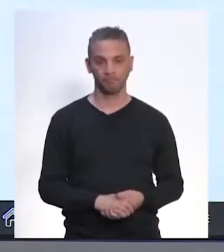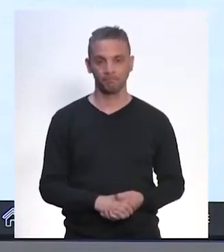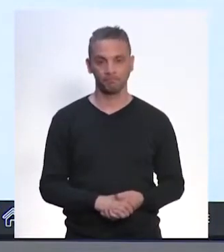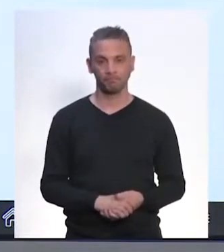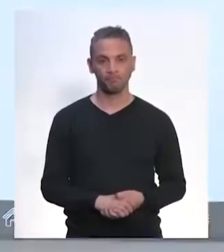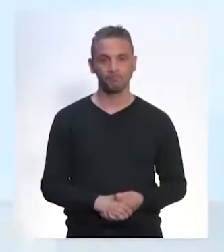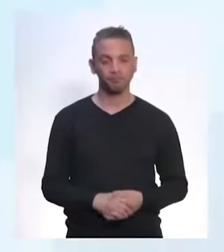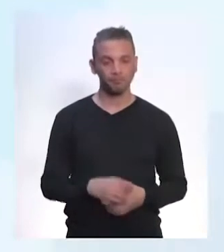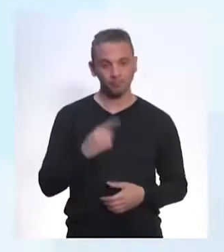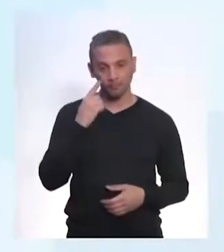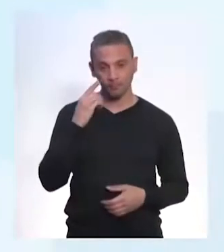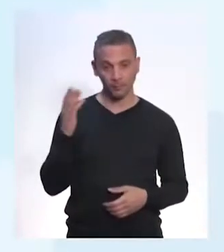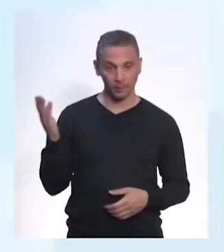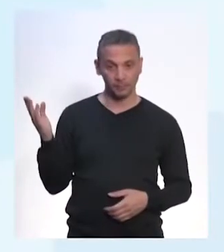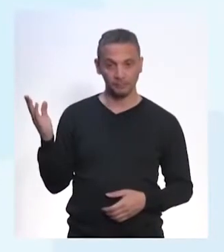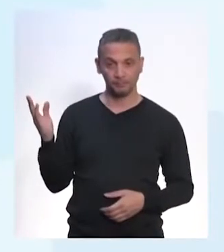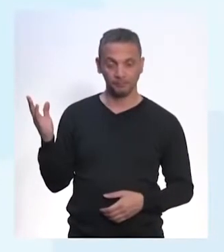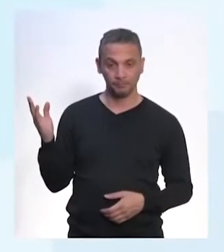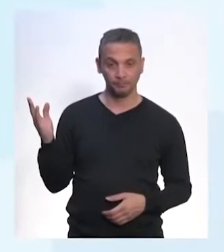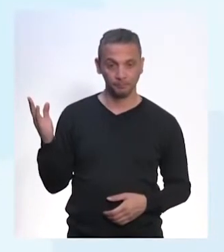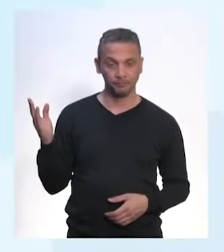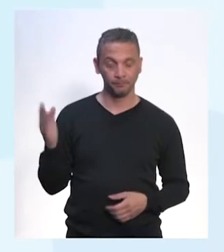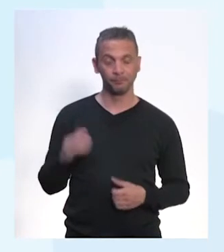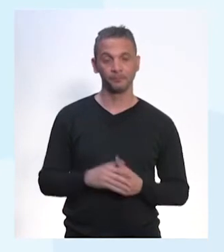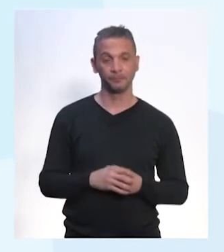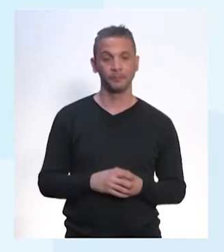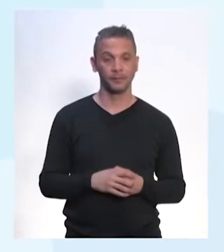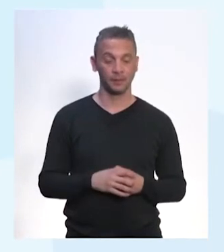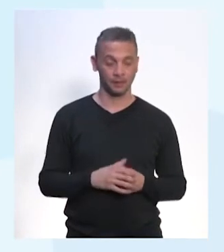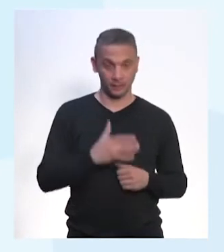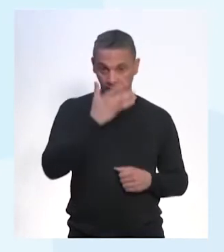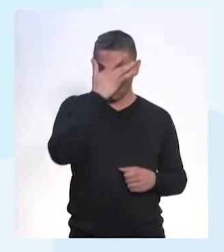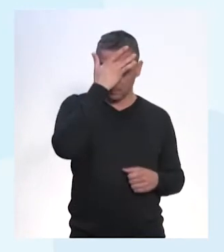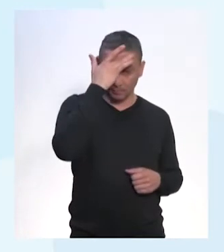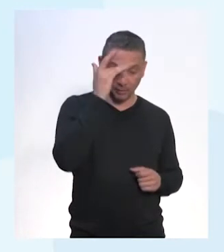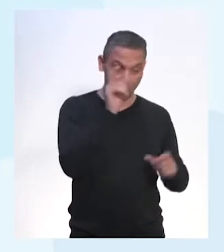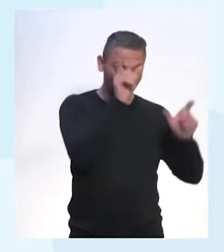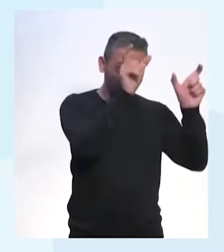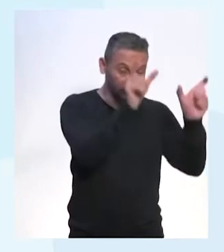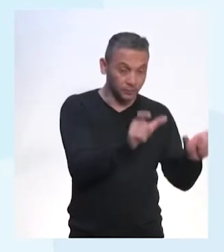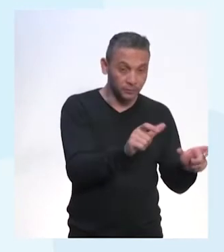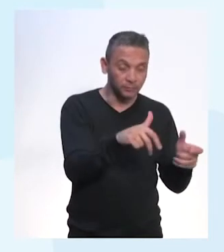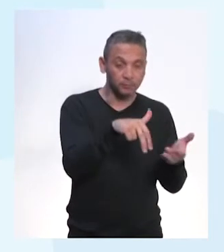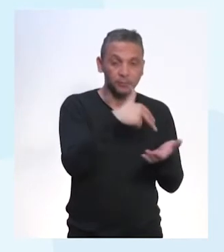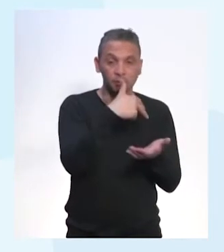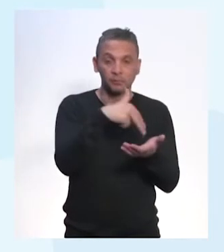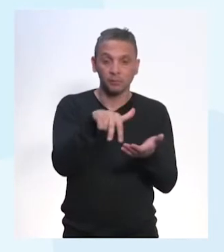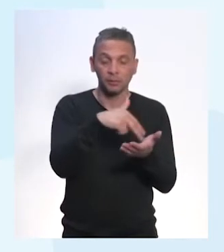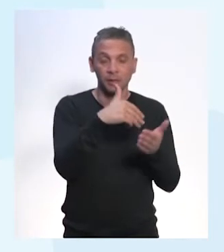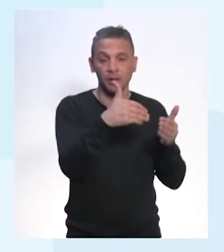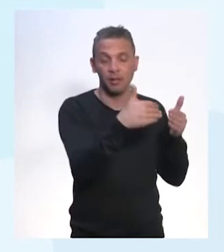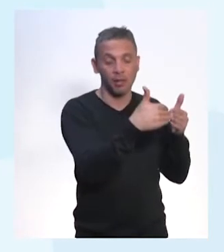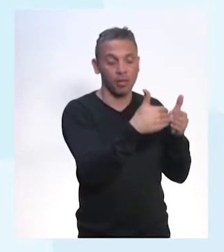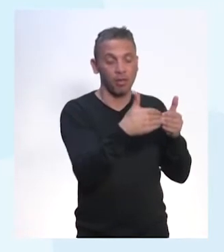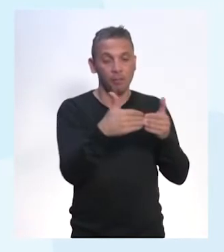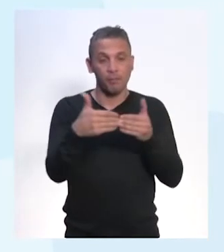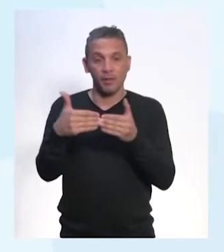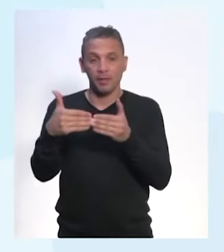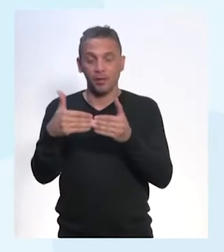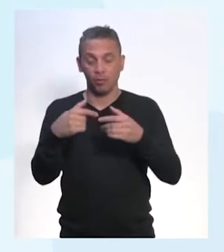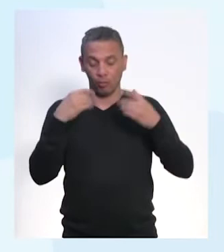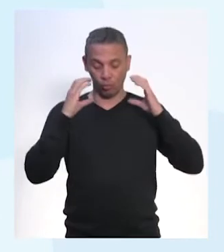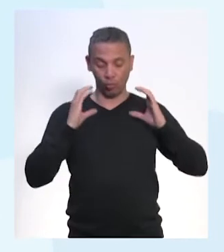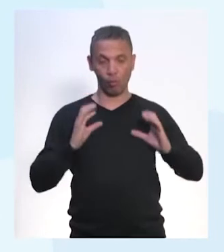Vamos continuar aí com esse conceito. Nas coreografias, gente, os dançarinos seguem um esquema de padronização dos movimentos do corpo, de forma que